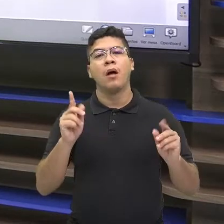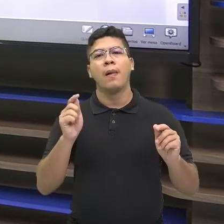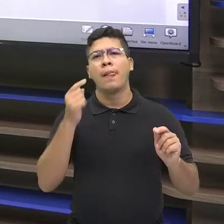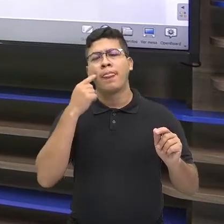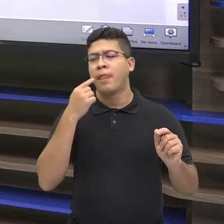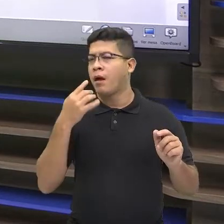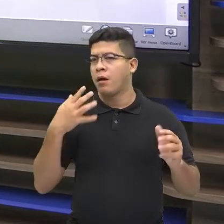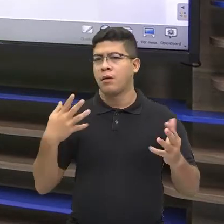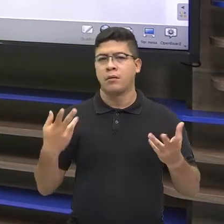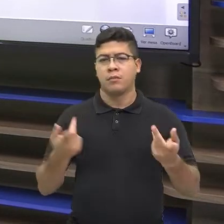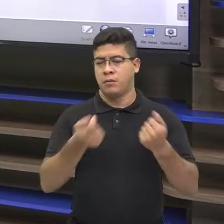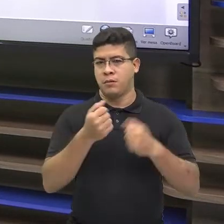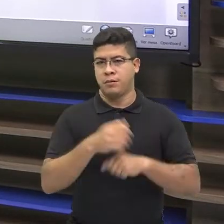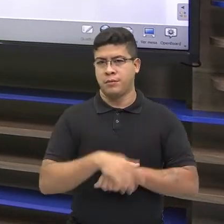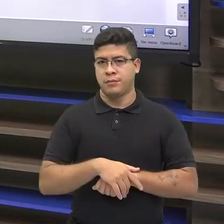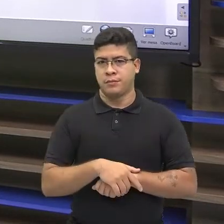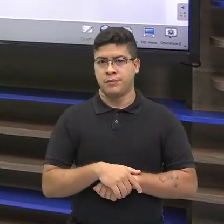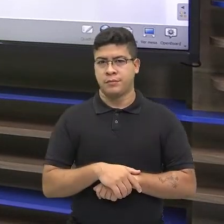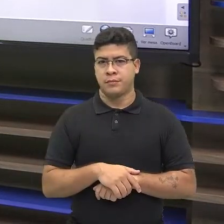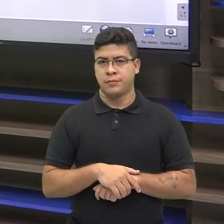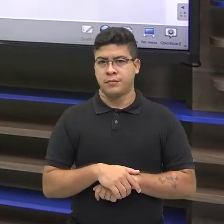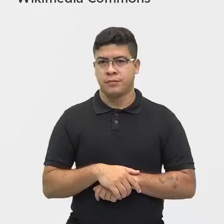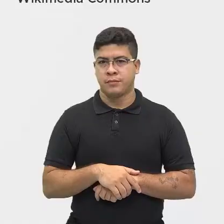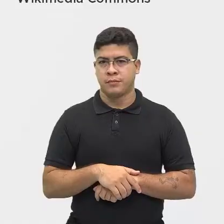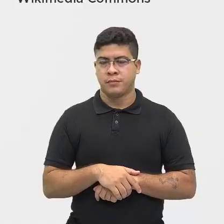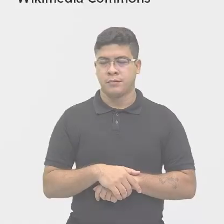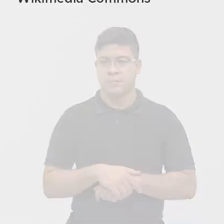textualmente é maravilhoso. Observe aí.